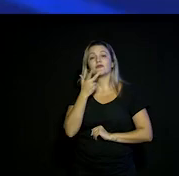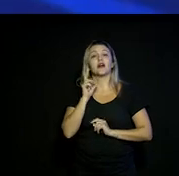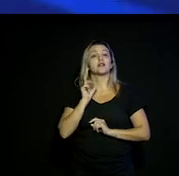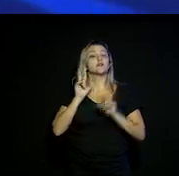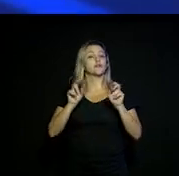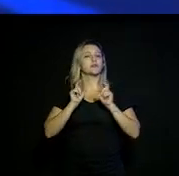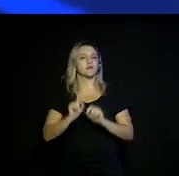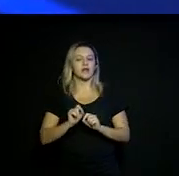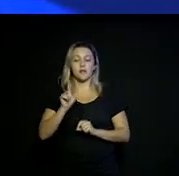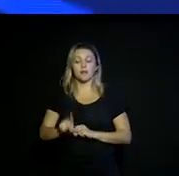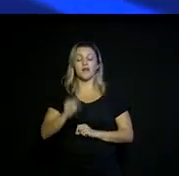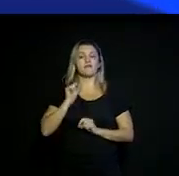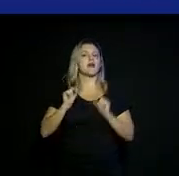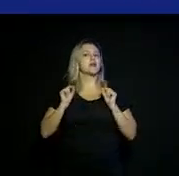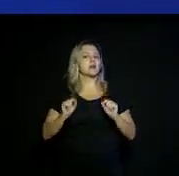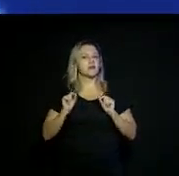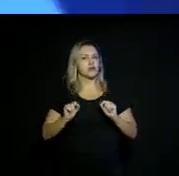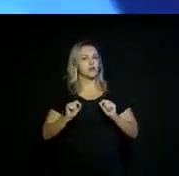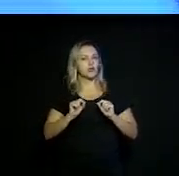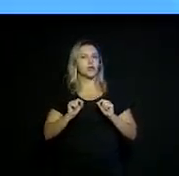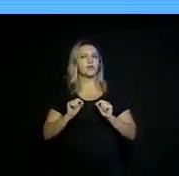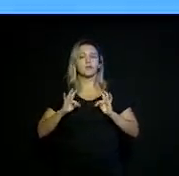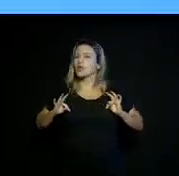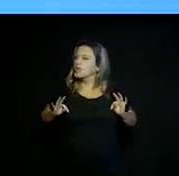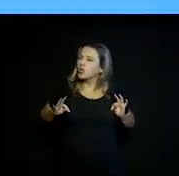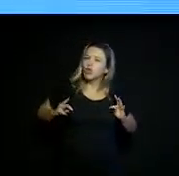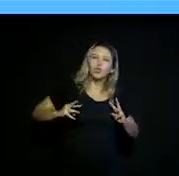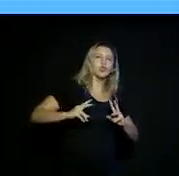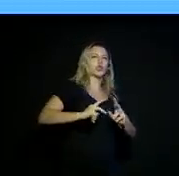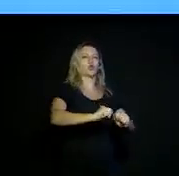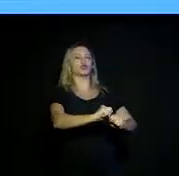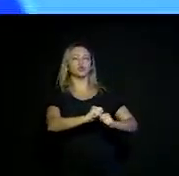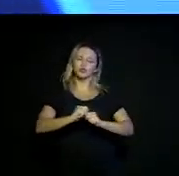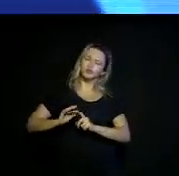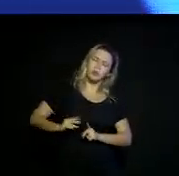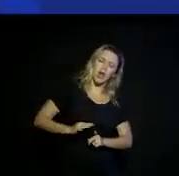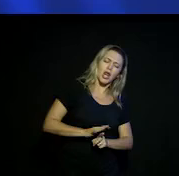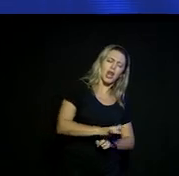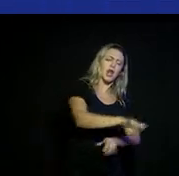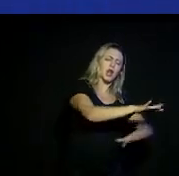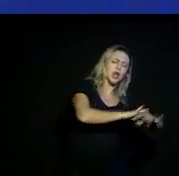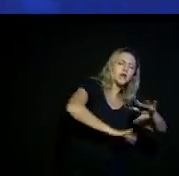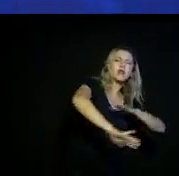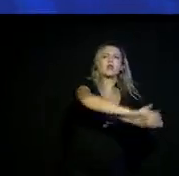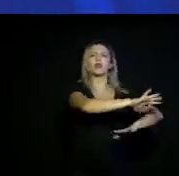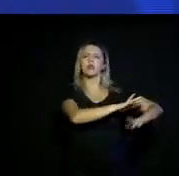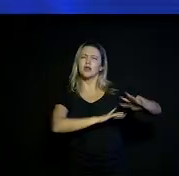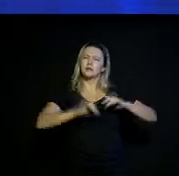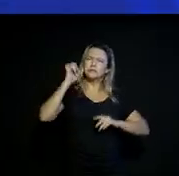permanecer mergulhado na lama com todos do que se salvar sozinho. Porque existe um